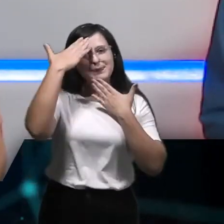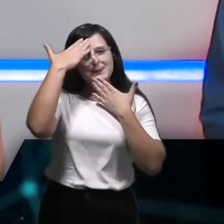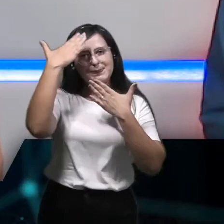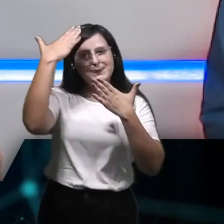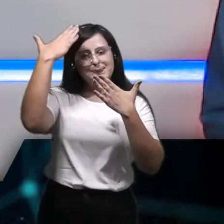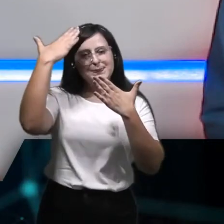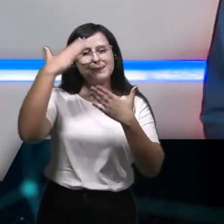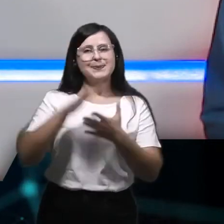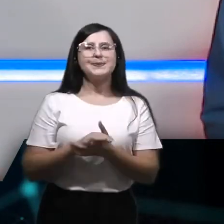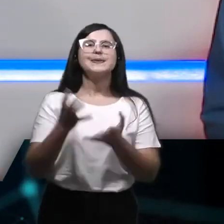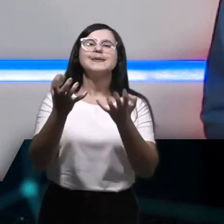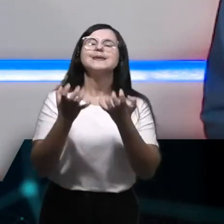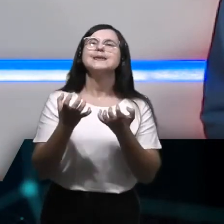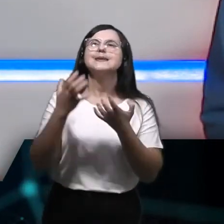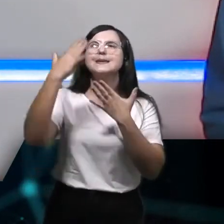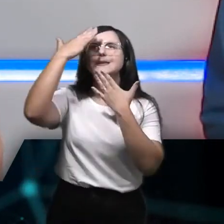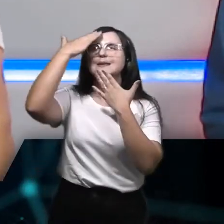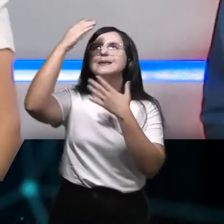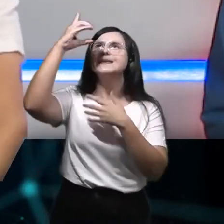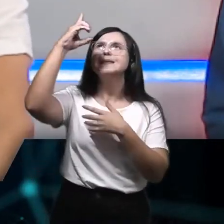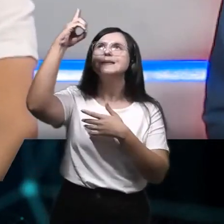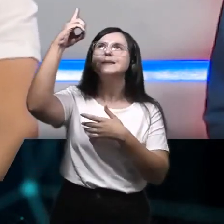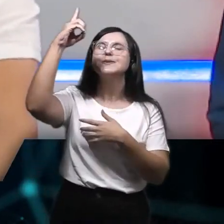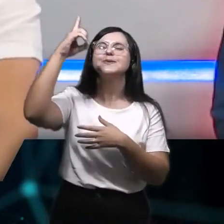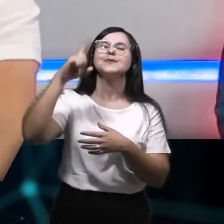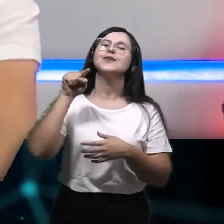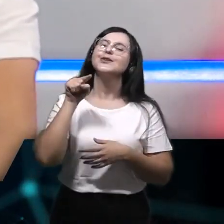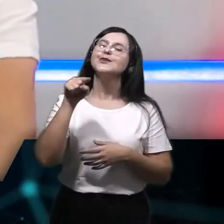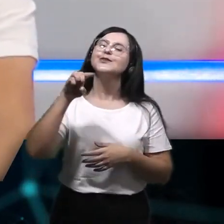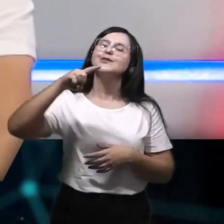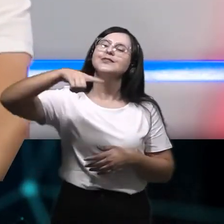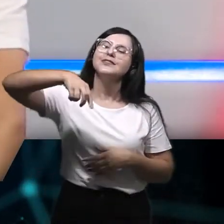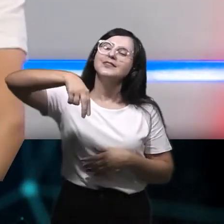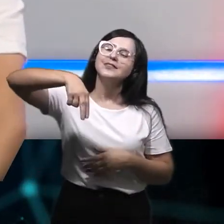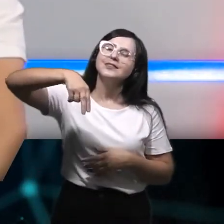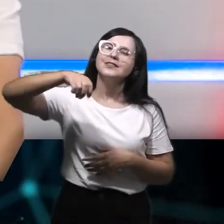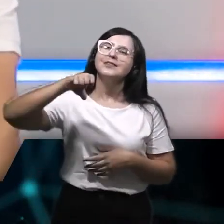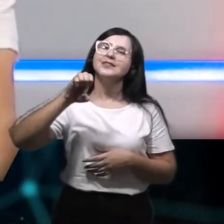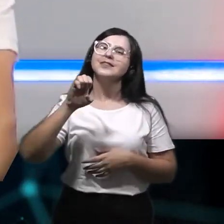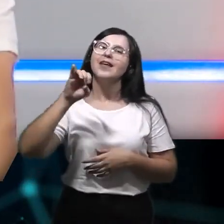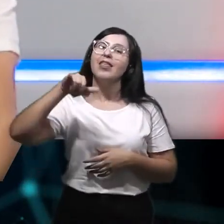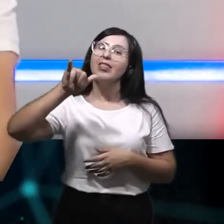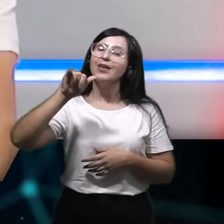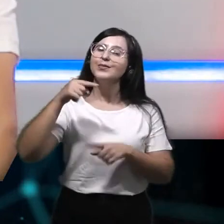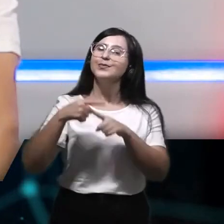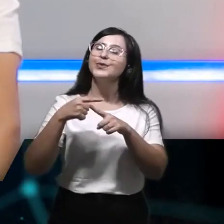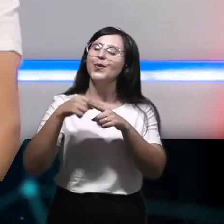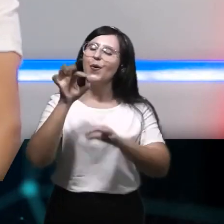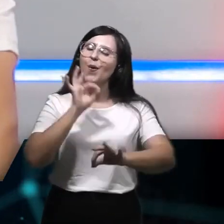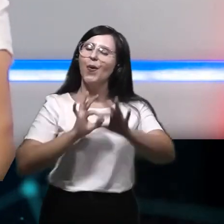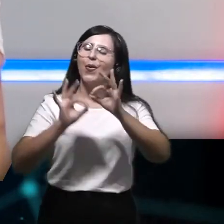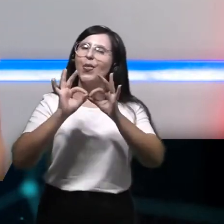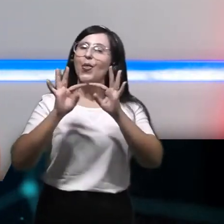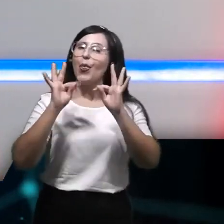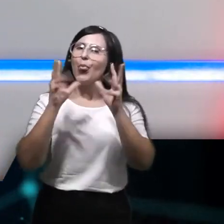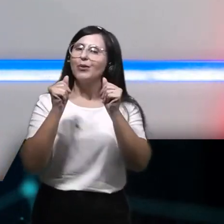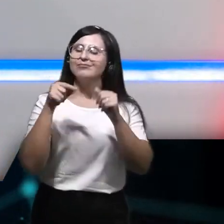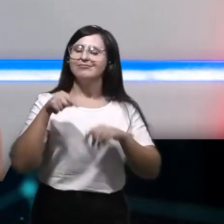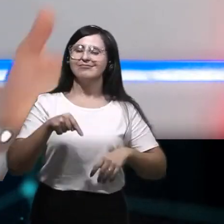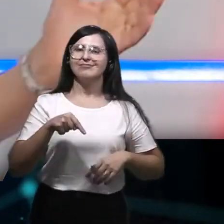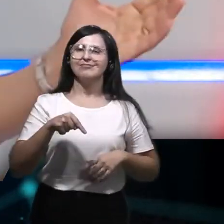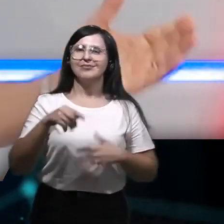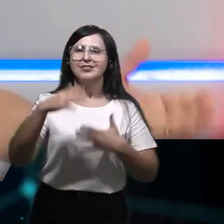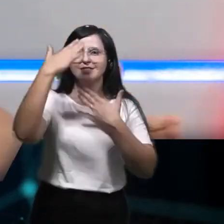Obrigado. Eu quero agradecer primeiro a Deus, a você, pela organização do programa. Agradecer